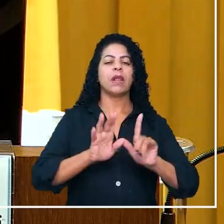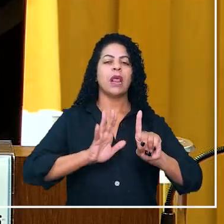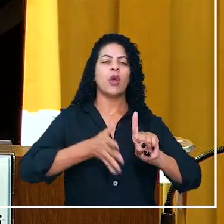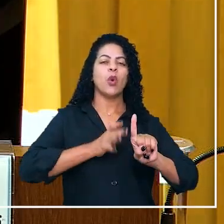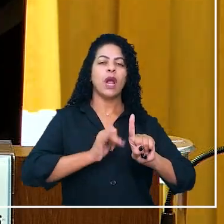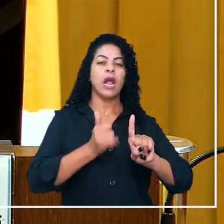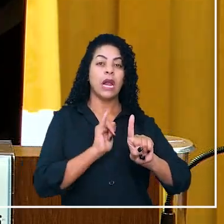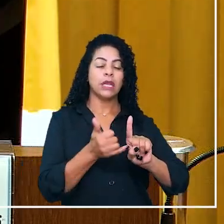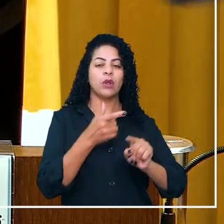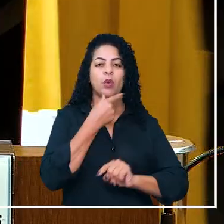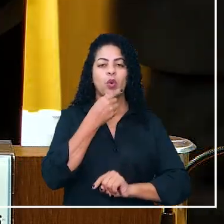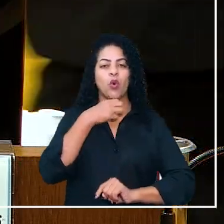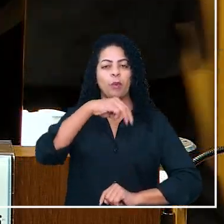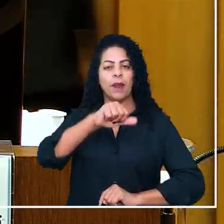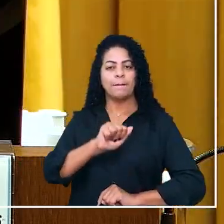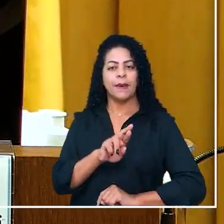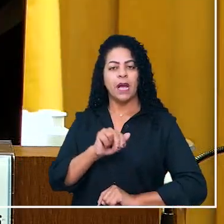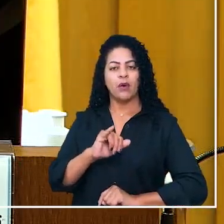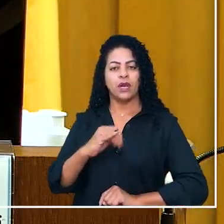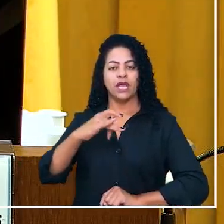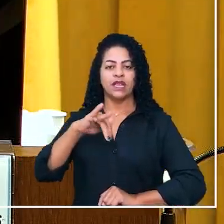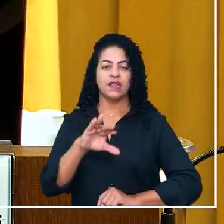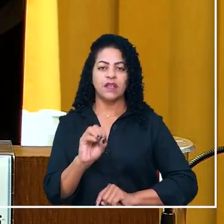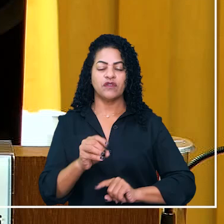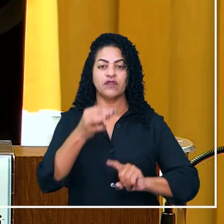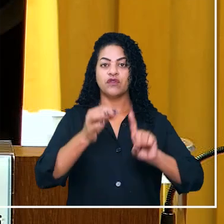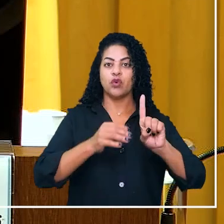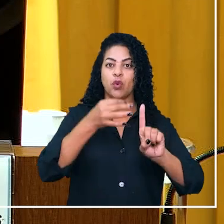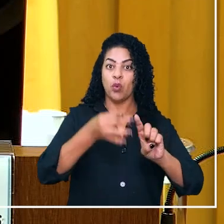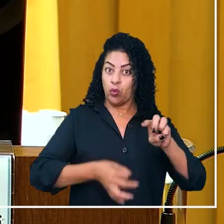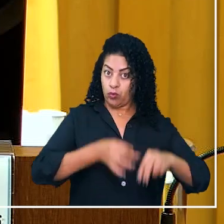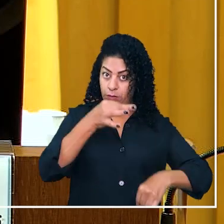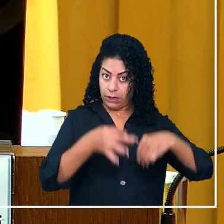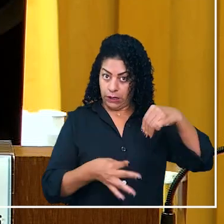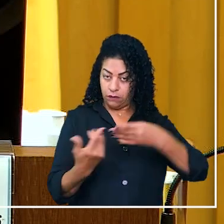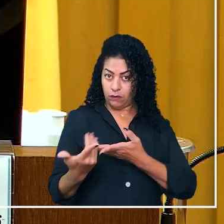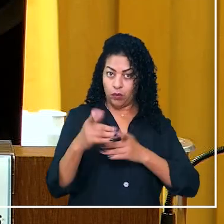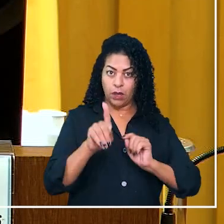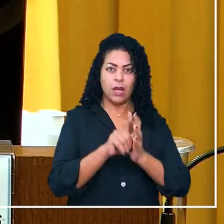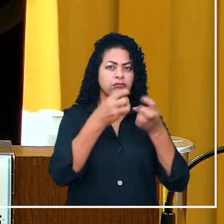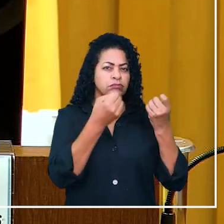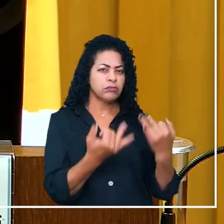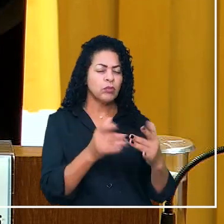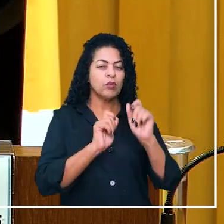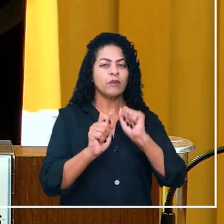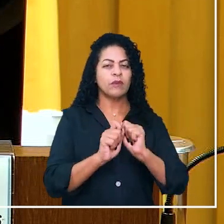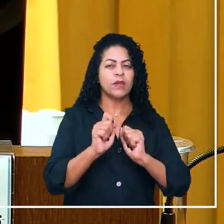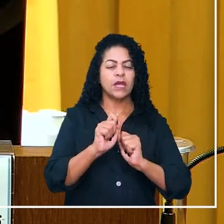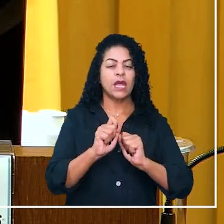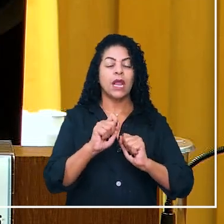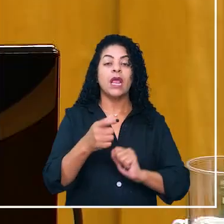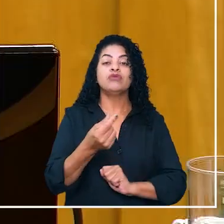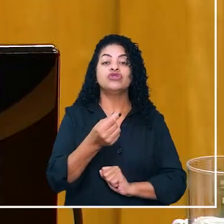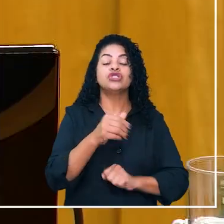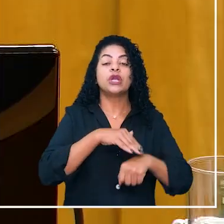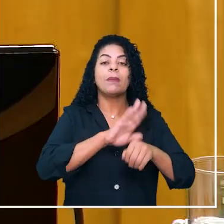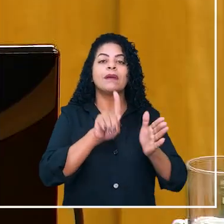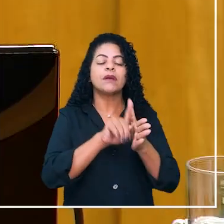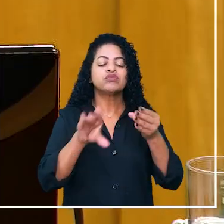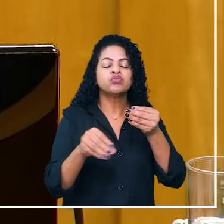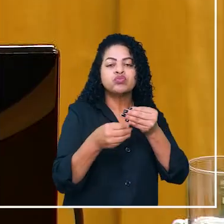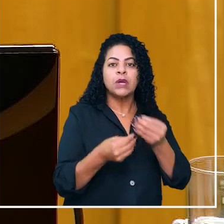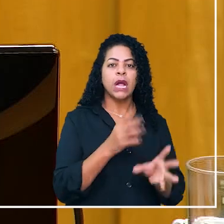do empregado, ministro Maurício Godinho Delgado, explicou que, neste caso, o adicional de periculosidade deve